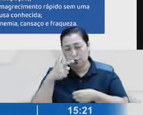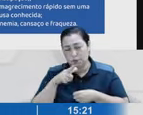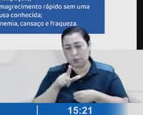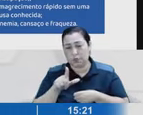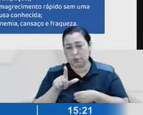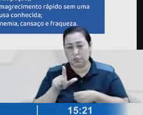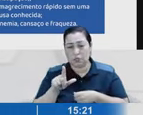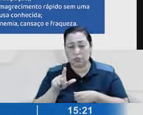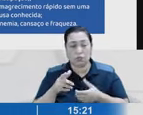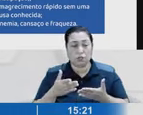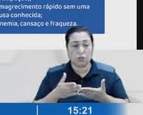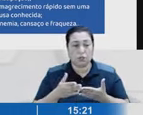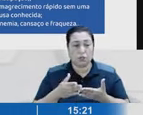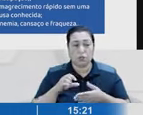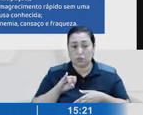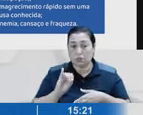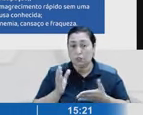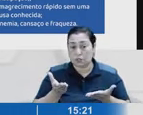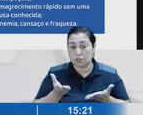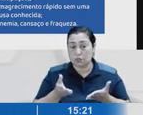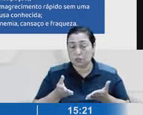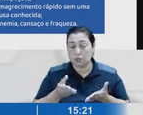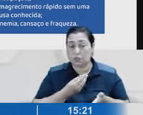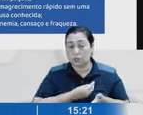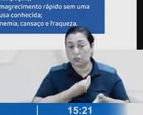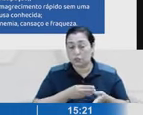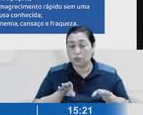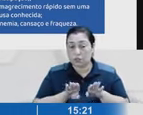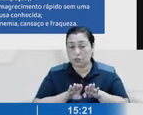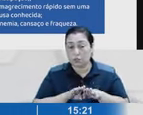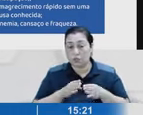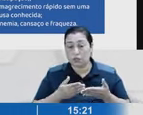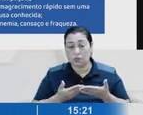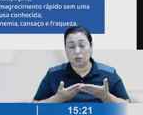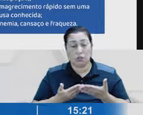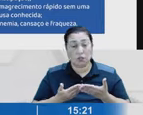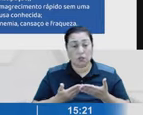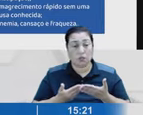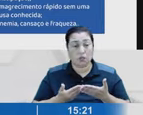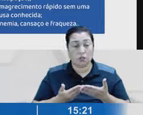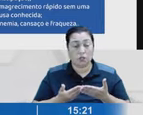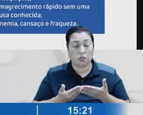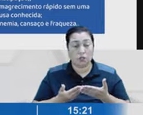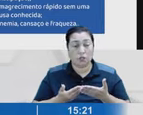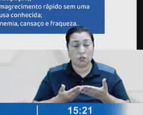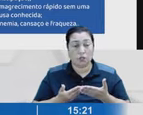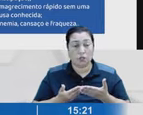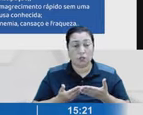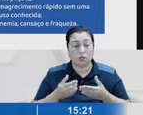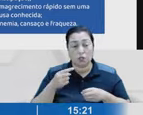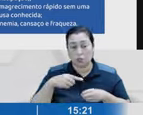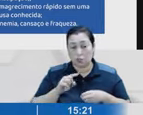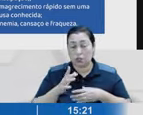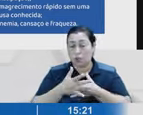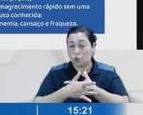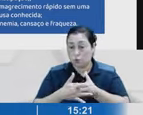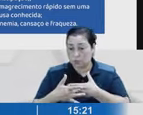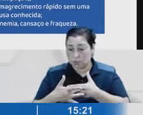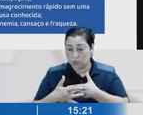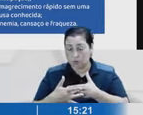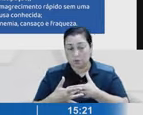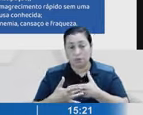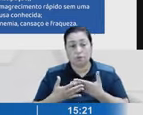repetindo. Né? Isso existe também um protocolo, né, de segmento após o exame inicial.